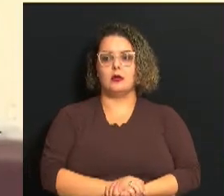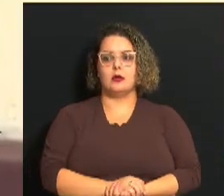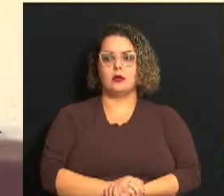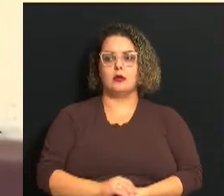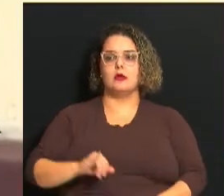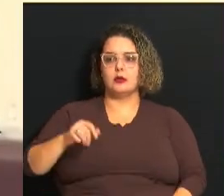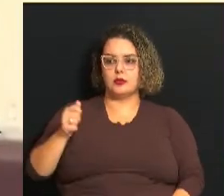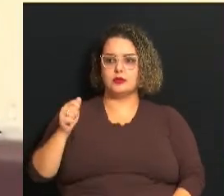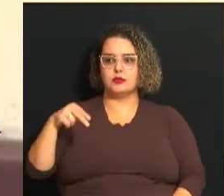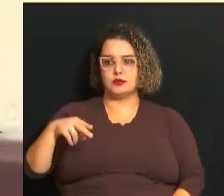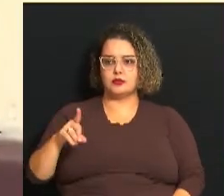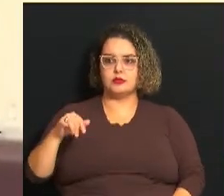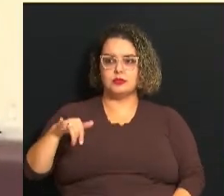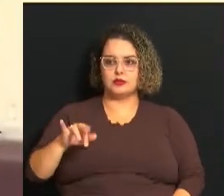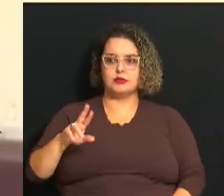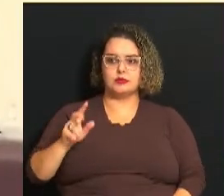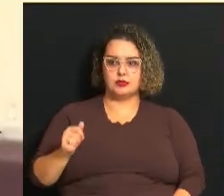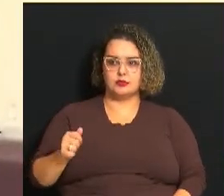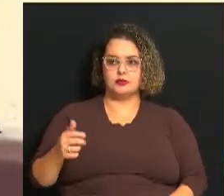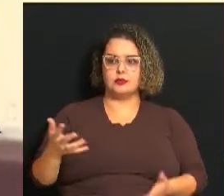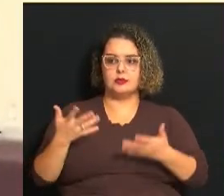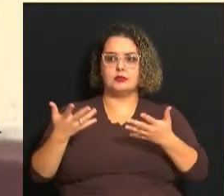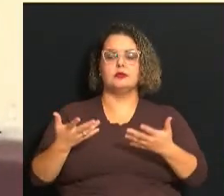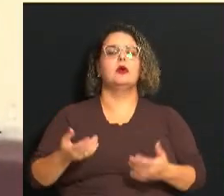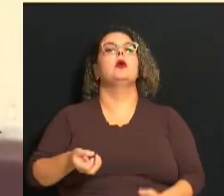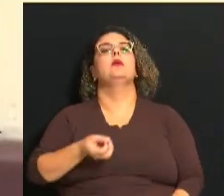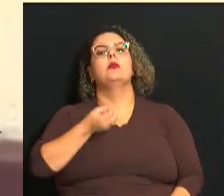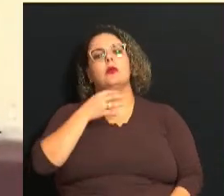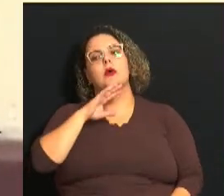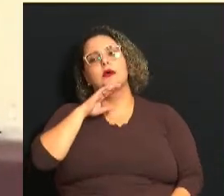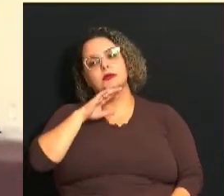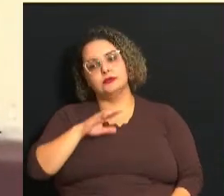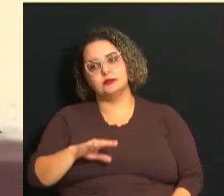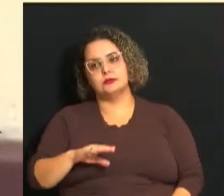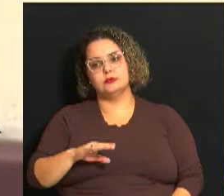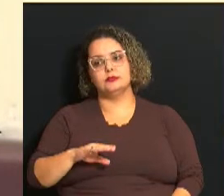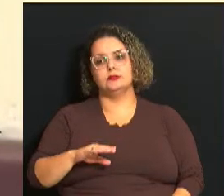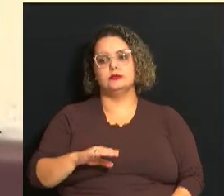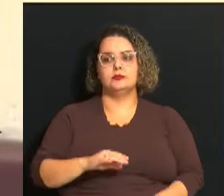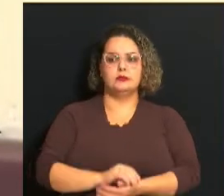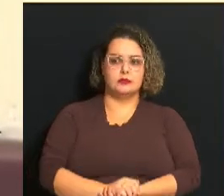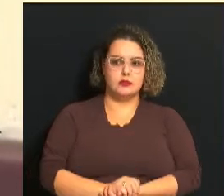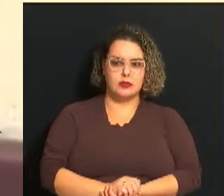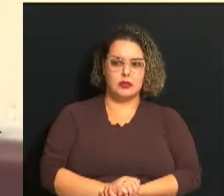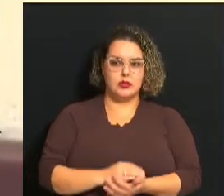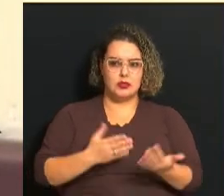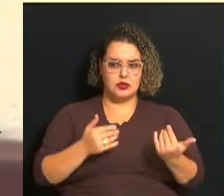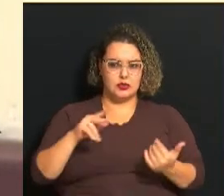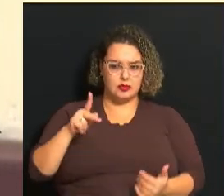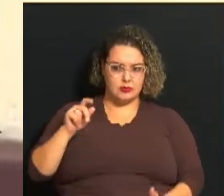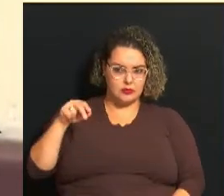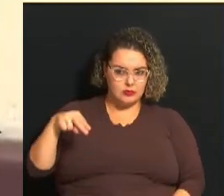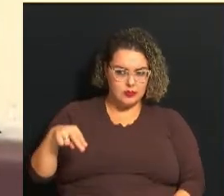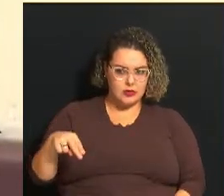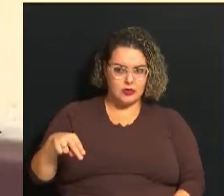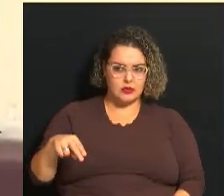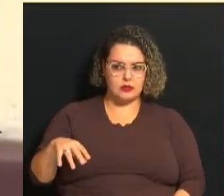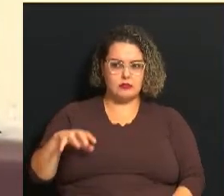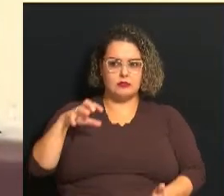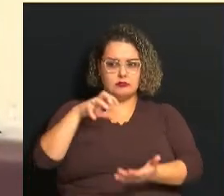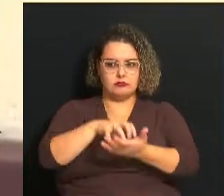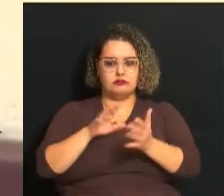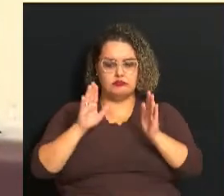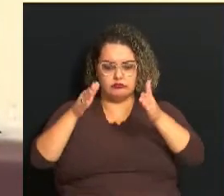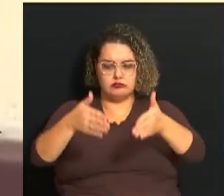reconhecer muito debate a Rosa Maria fala o seguinte Boa tarde ágil Pop faz uma pergunta que é mais centrada na questão também